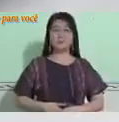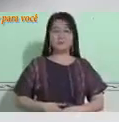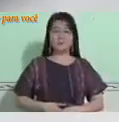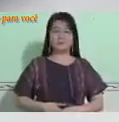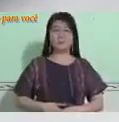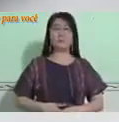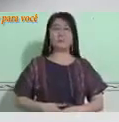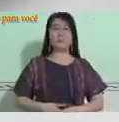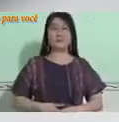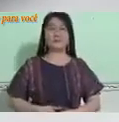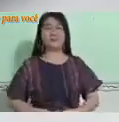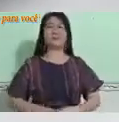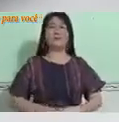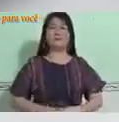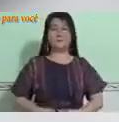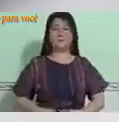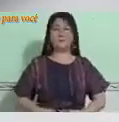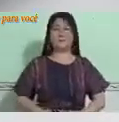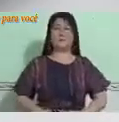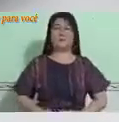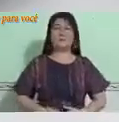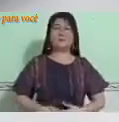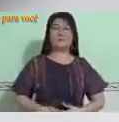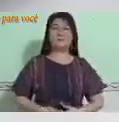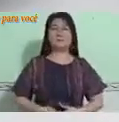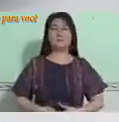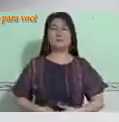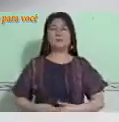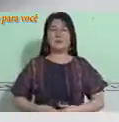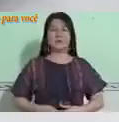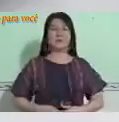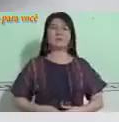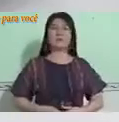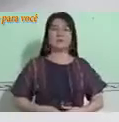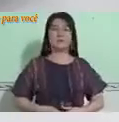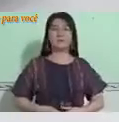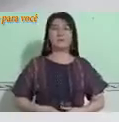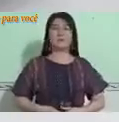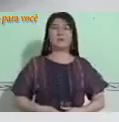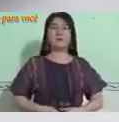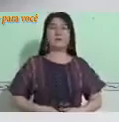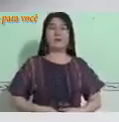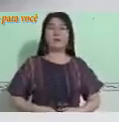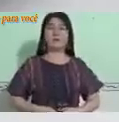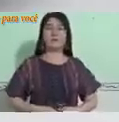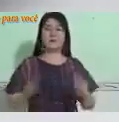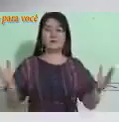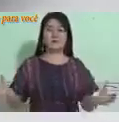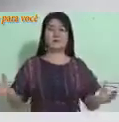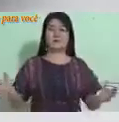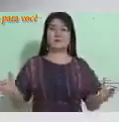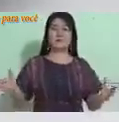Ainda, vírgula, o disparo da pressão é realizado pelo esforço respiratório da pessoa e depois, vírgula, com a ajuda do BiPAP é